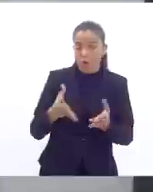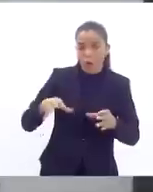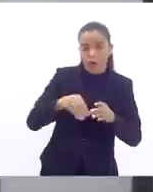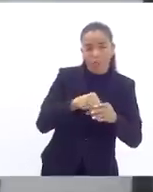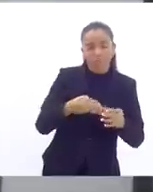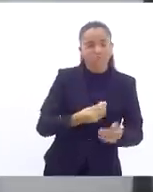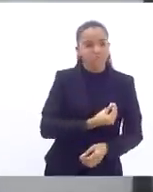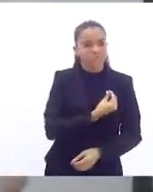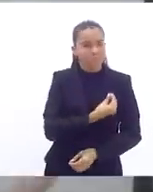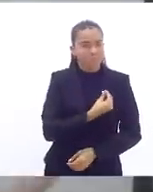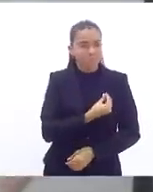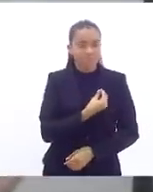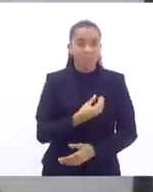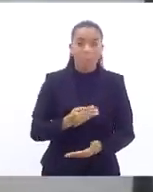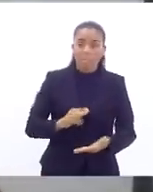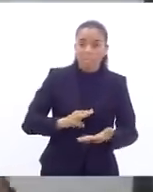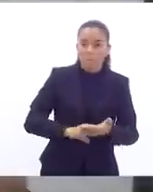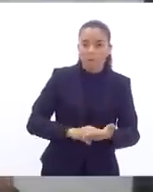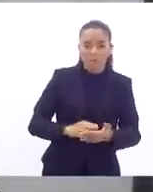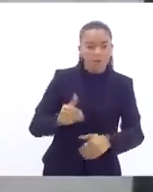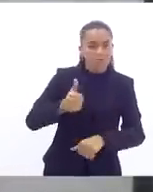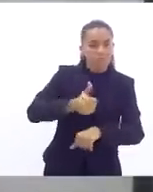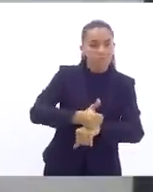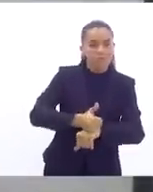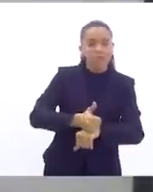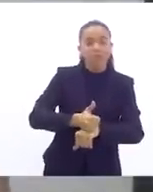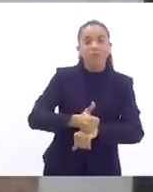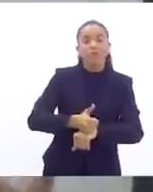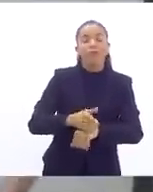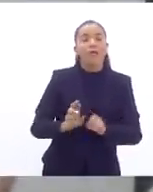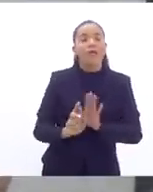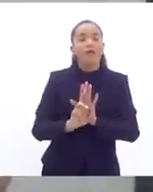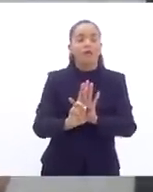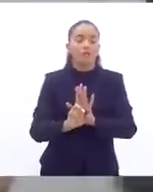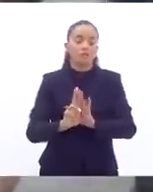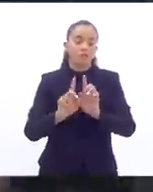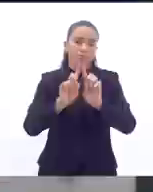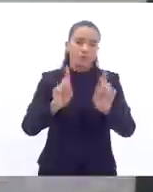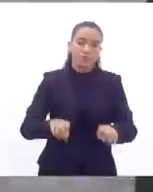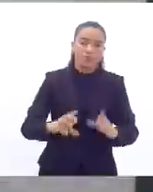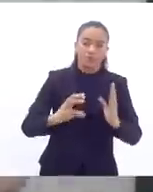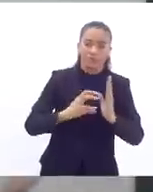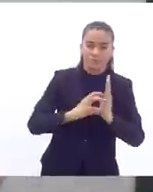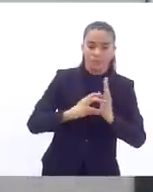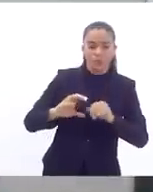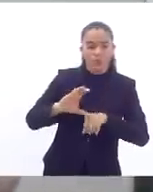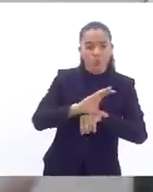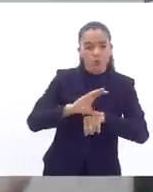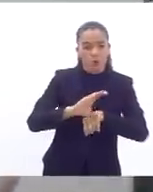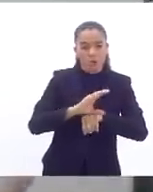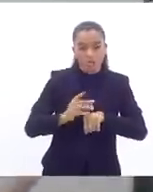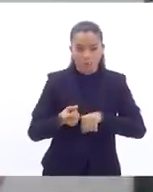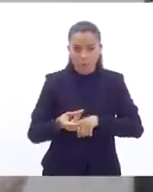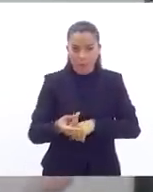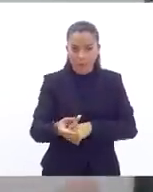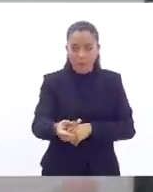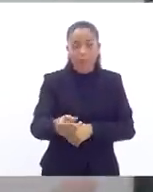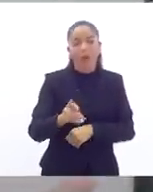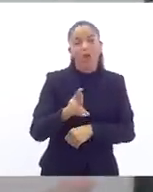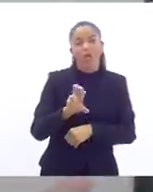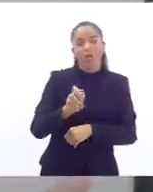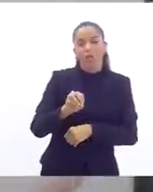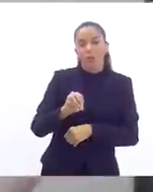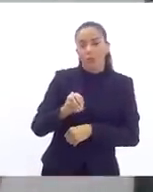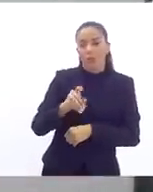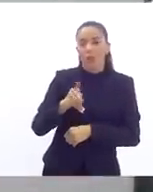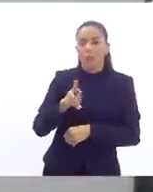desse como membro titular representando os servidores públicos nesse colegiado permanente do Rio previdência que é